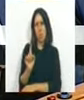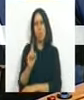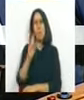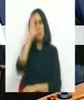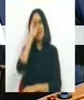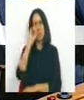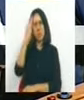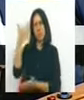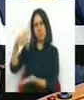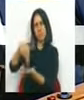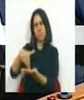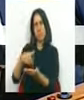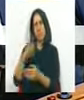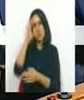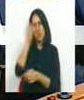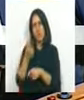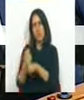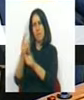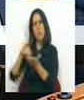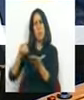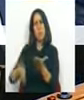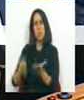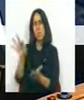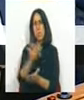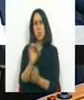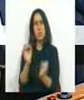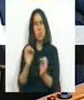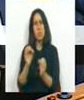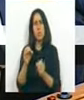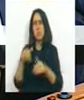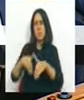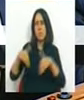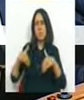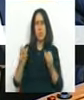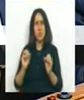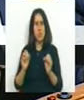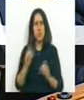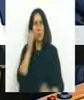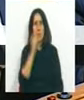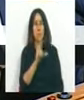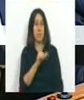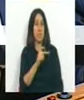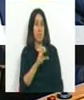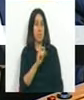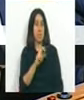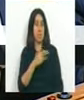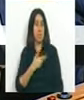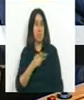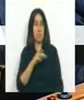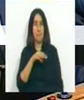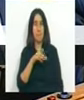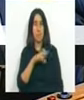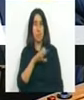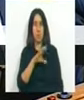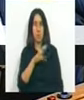Estado, sem contrato, sem garantias e sem imparcialidade na sua seleção. Primeiro foi Lacerda Machado, mas agora repetiu-se